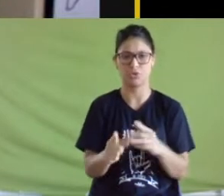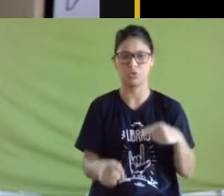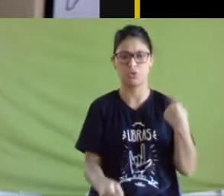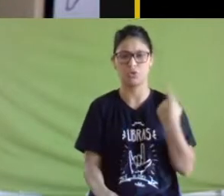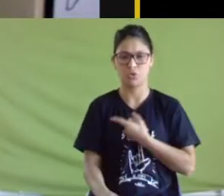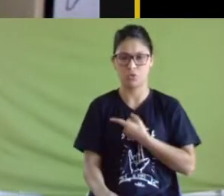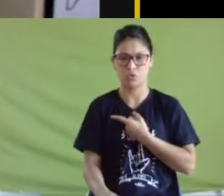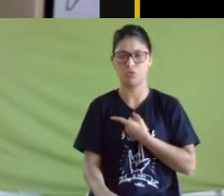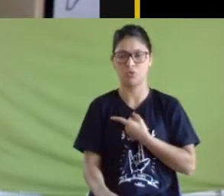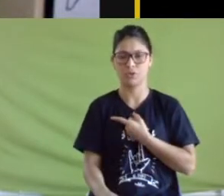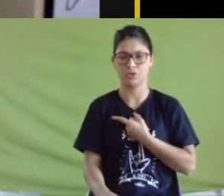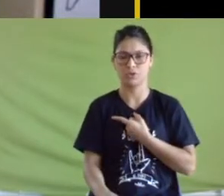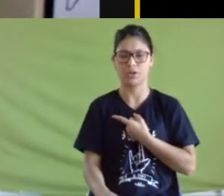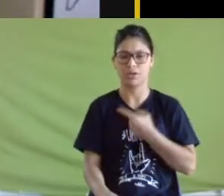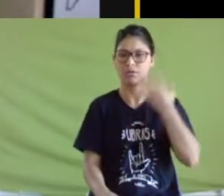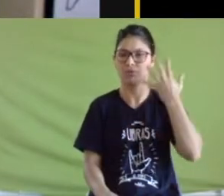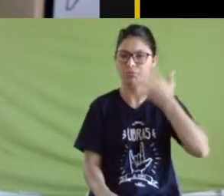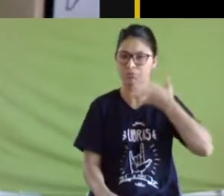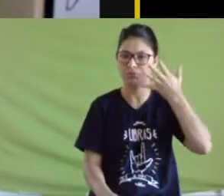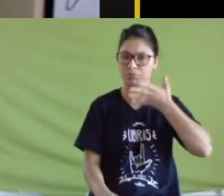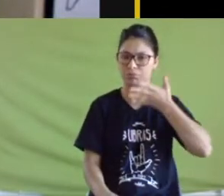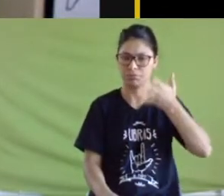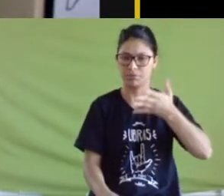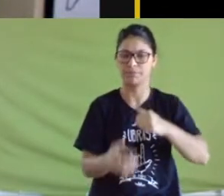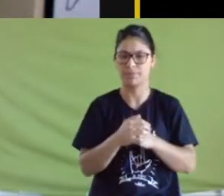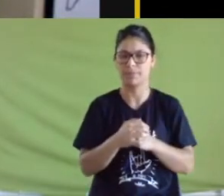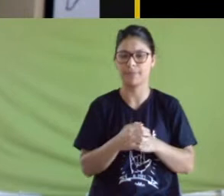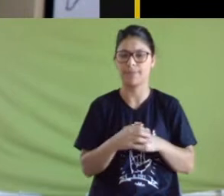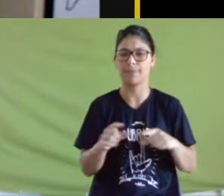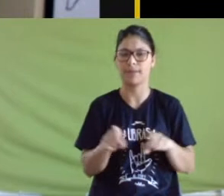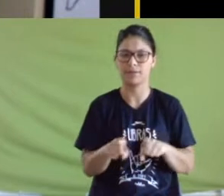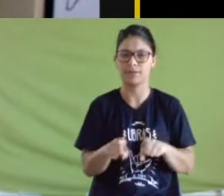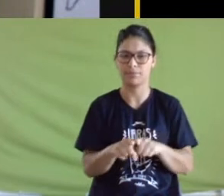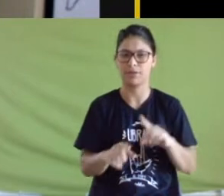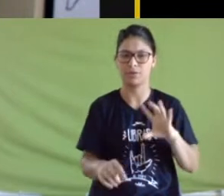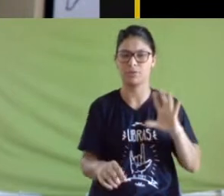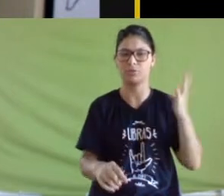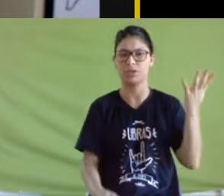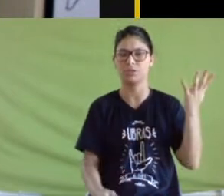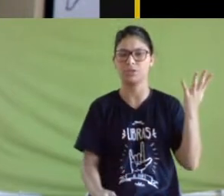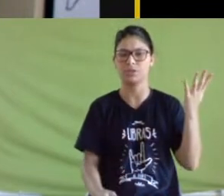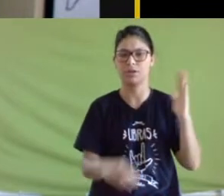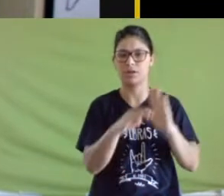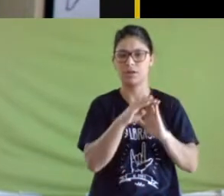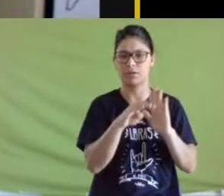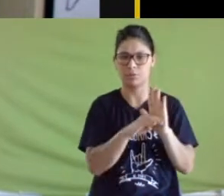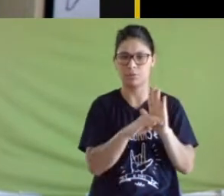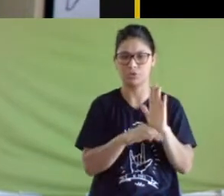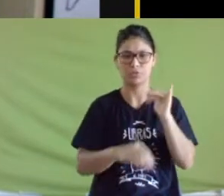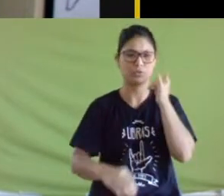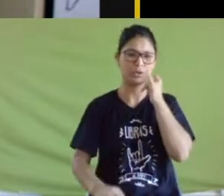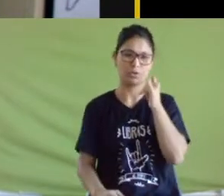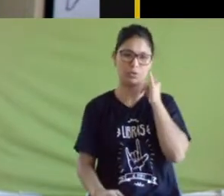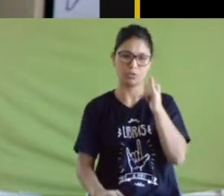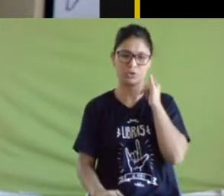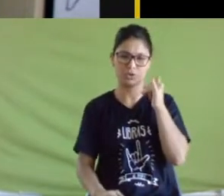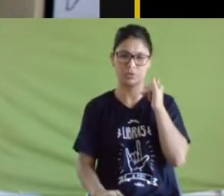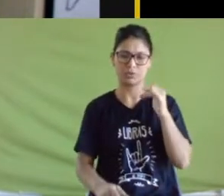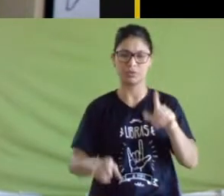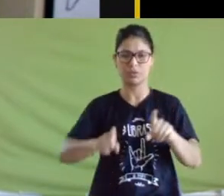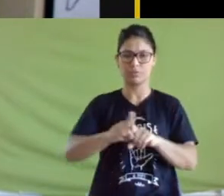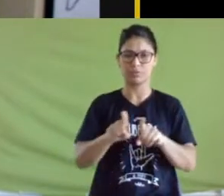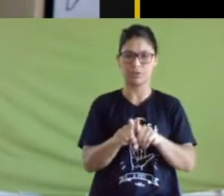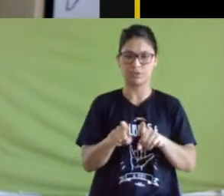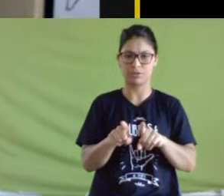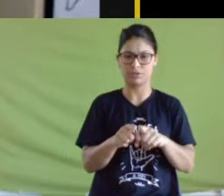essa invenção e essa disposição, ele também ocorre como elemento elocutivo, como elemento do ornato,